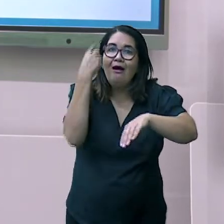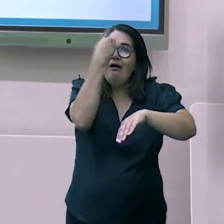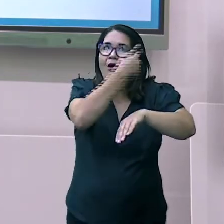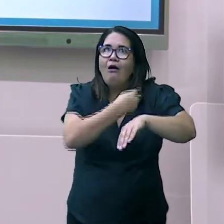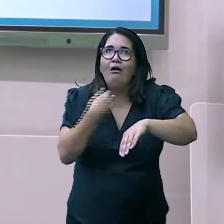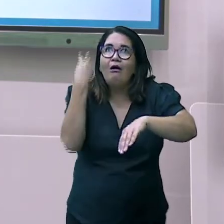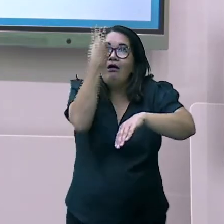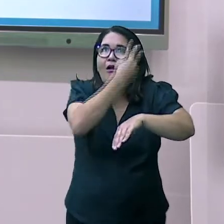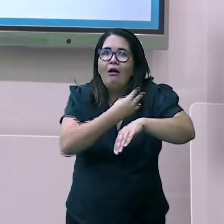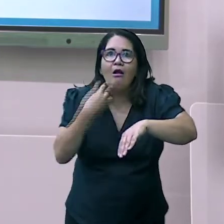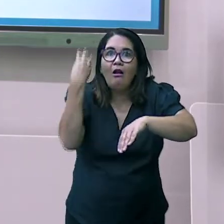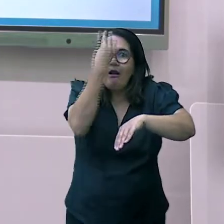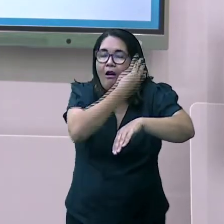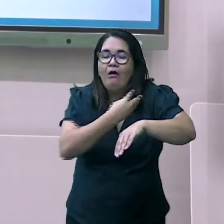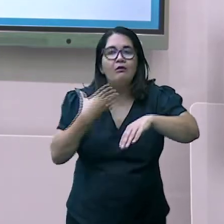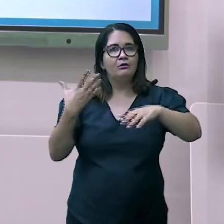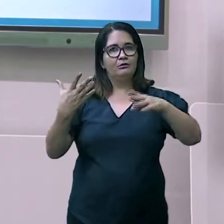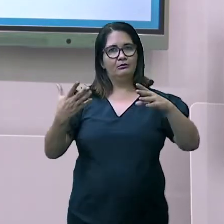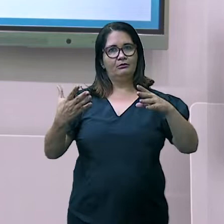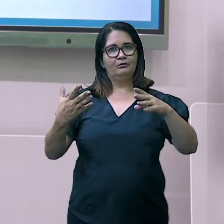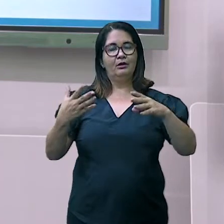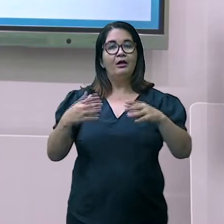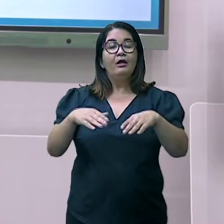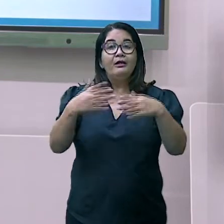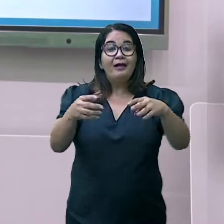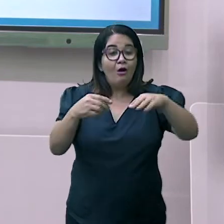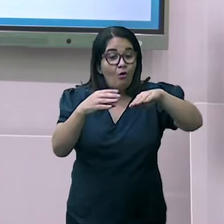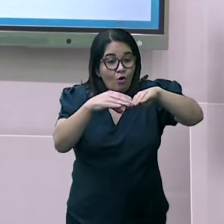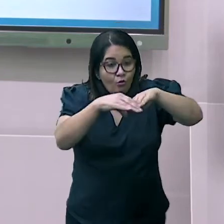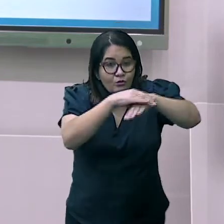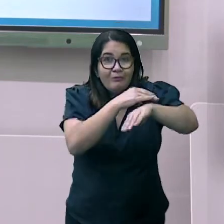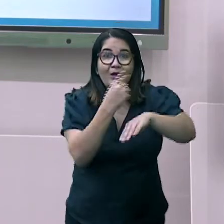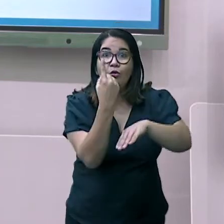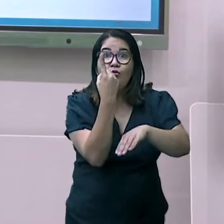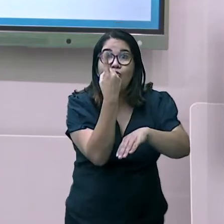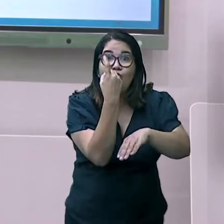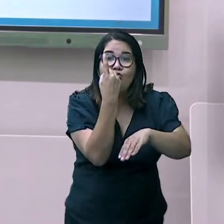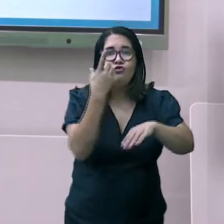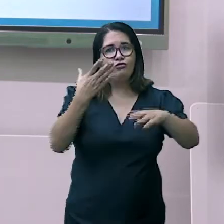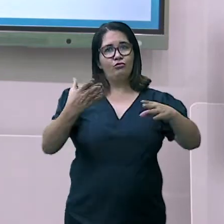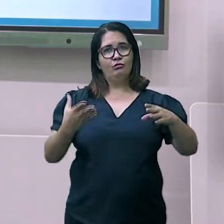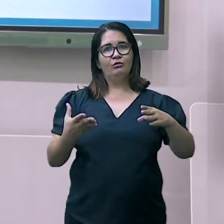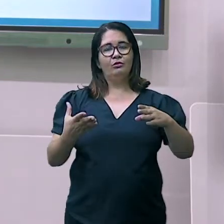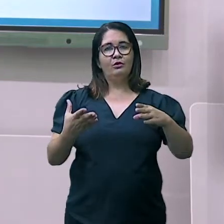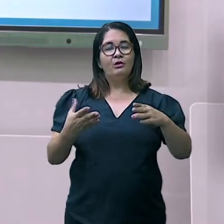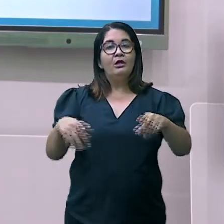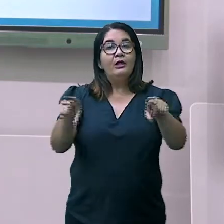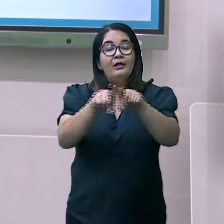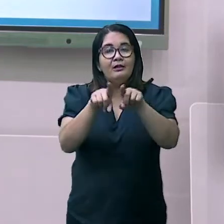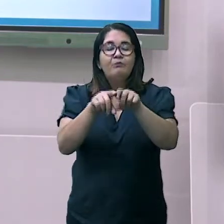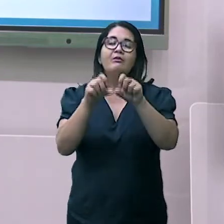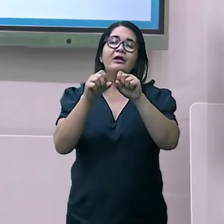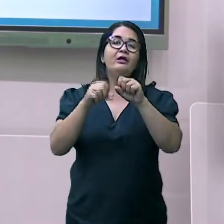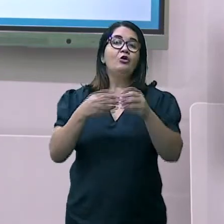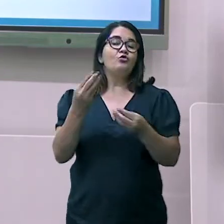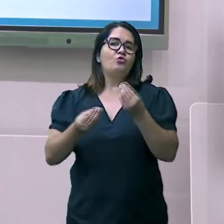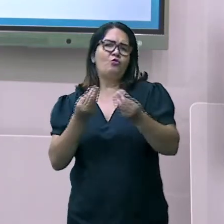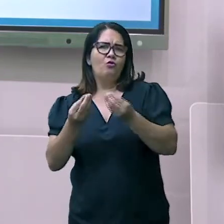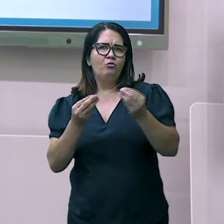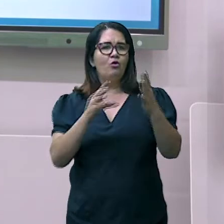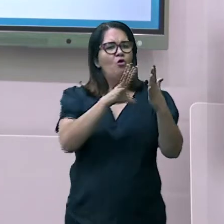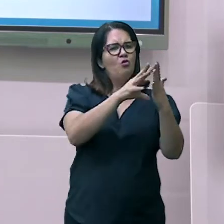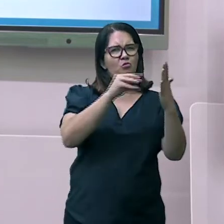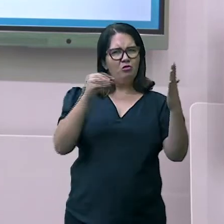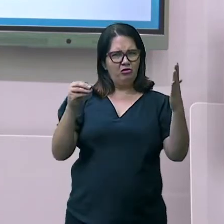par, é um único sapato. Dependendo do modelo, então, pode levar até